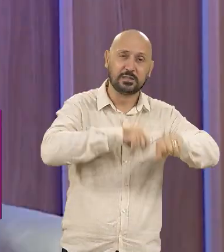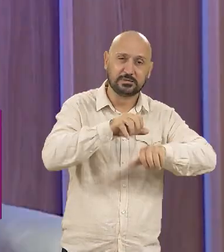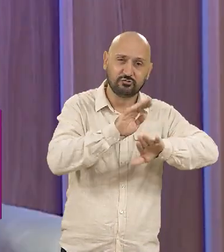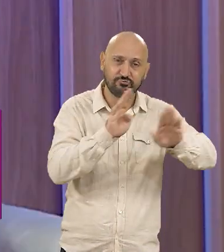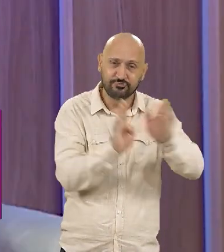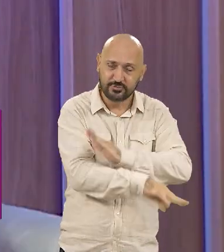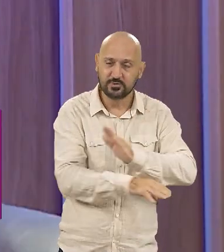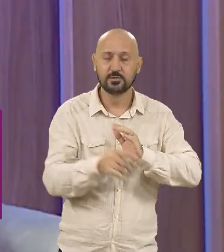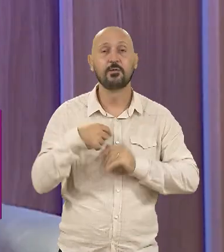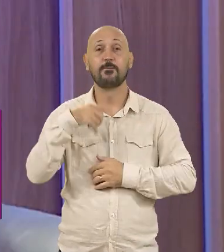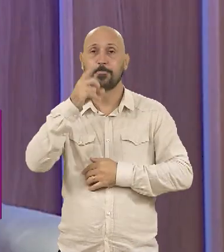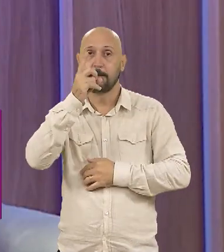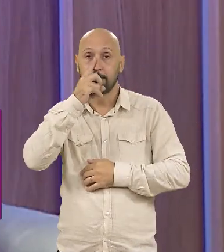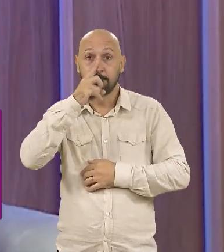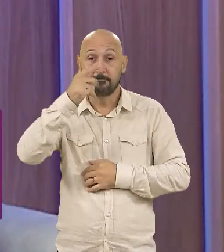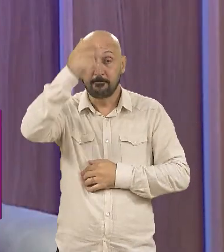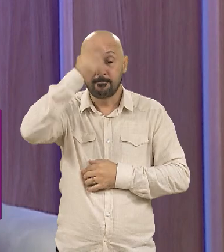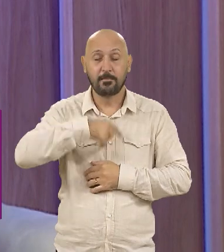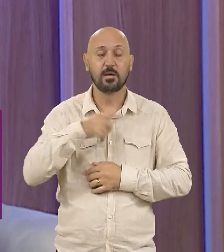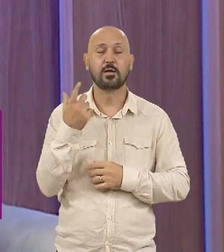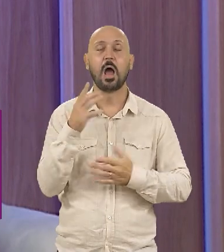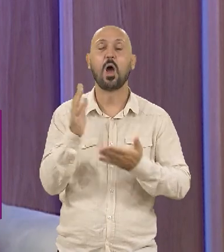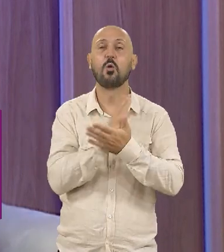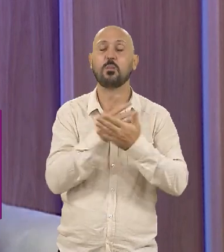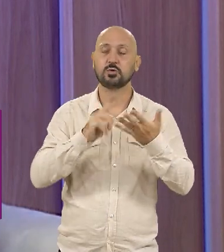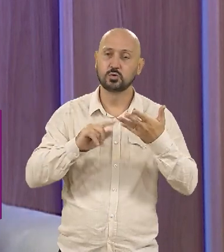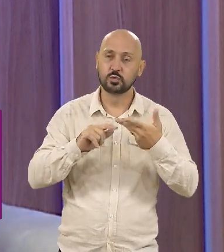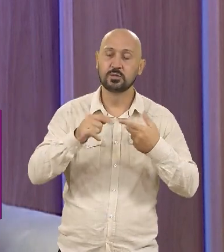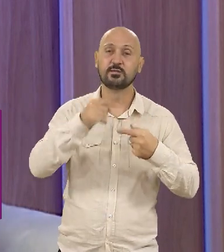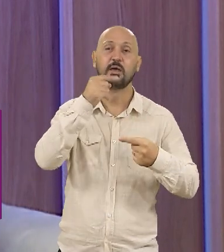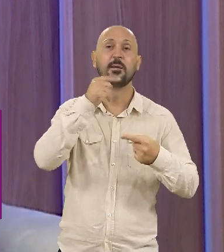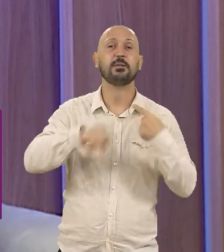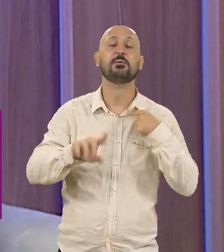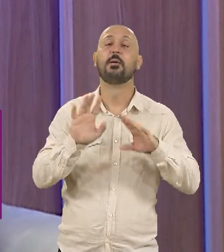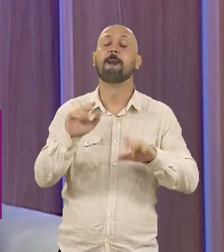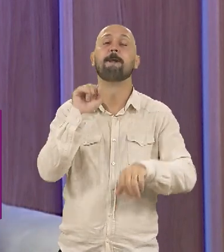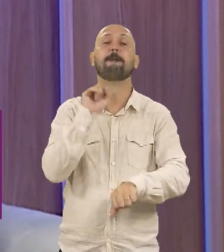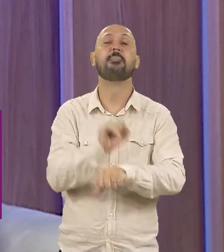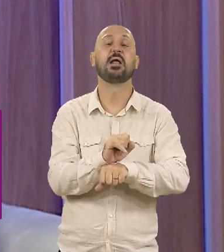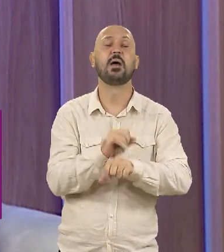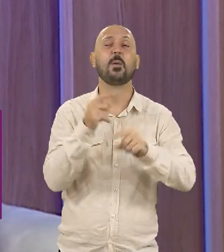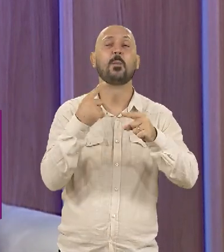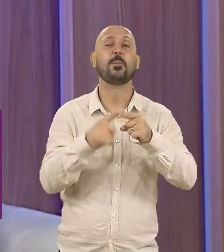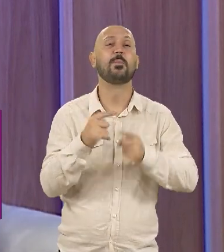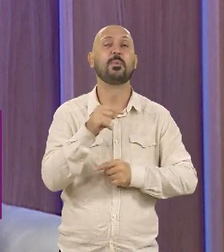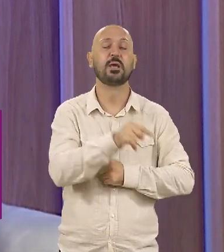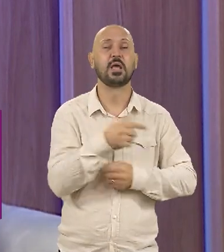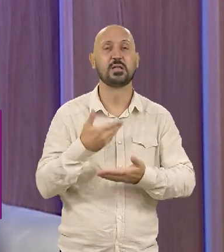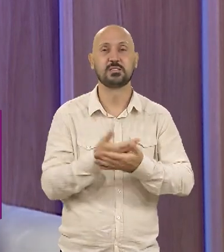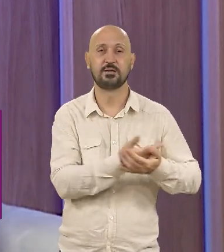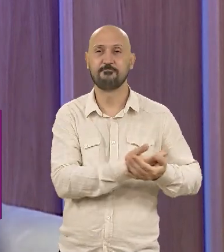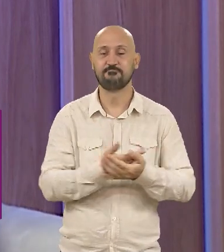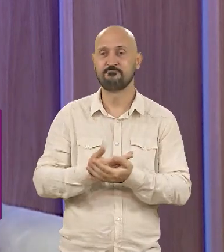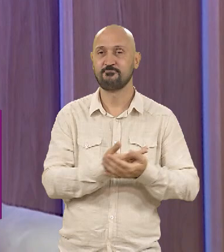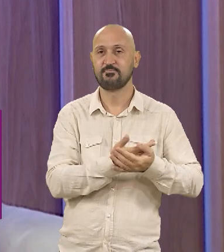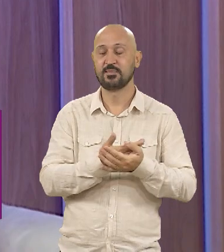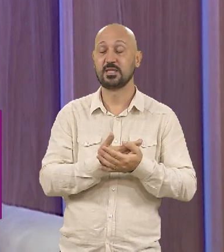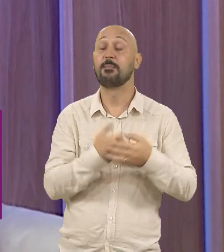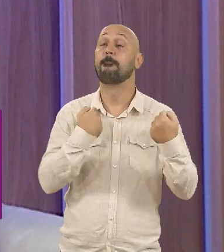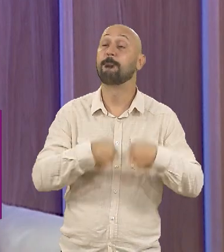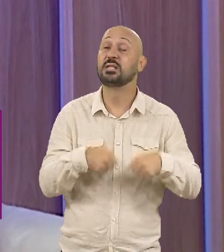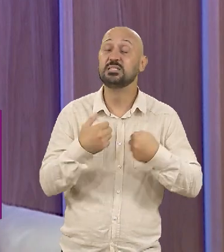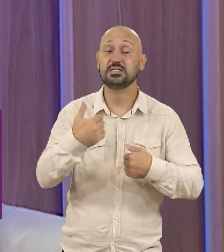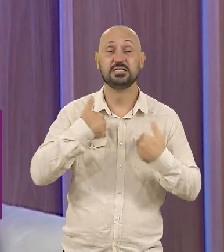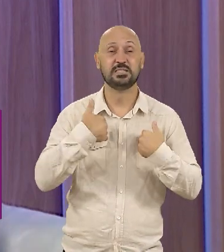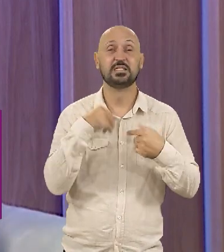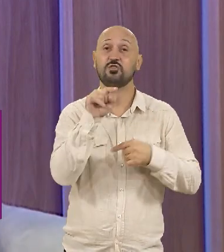enquanto adulto, mãe, você se priva de muitas coisas em função daquele bebê que é totalmente dependente